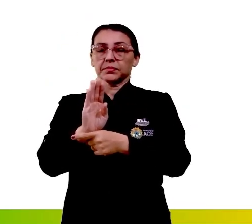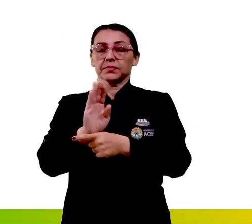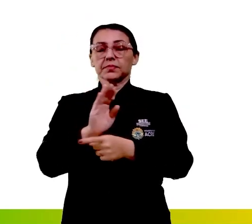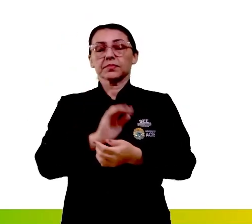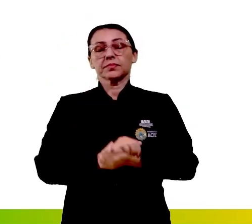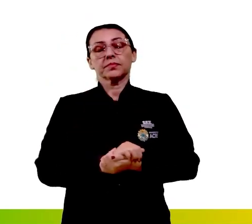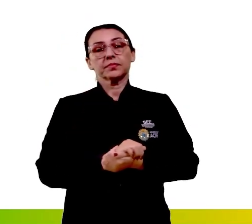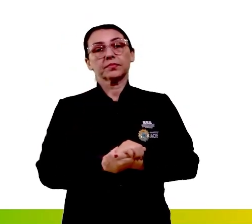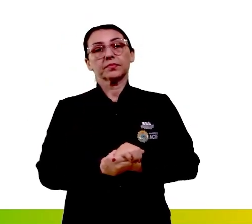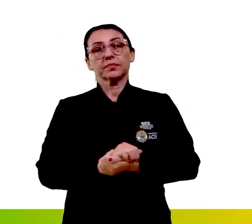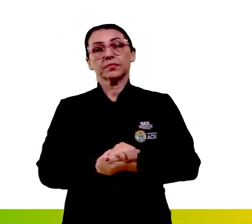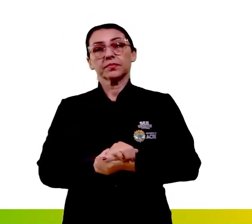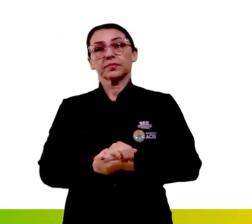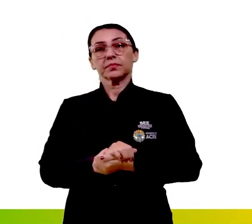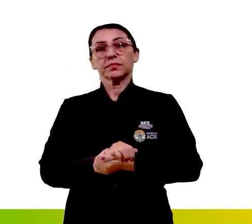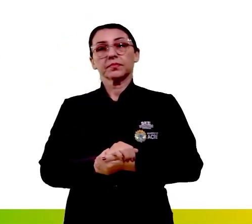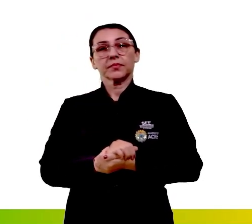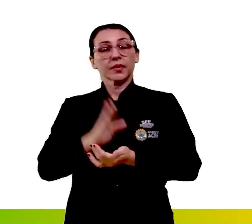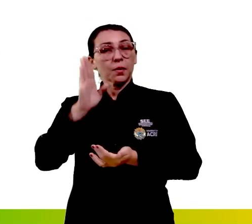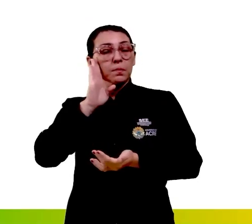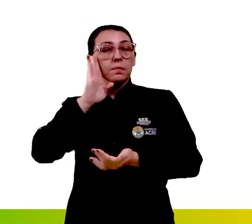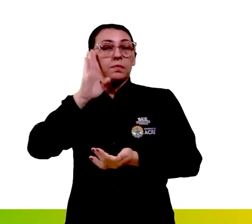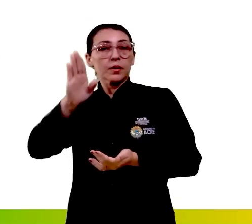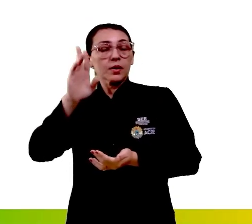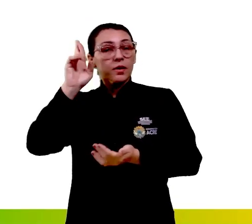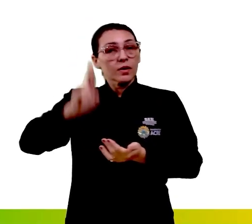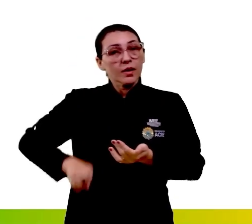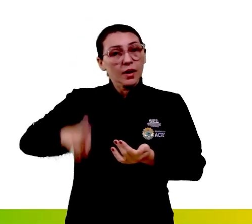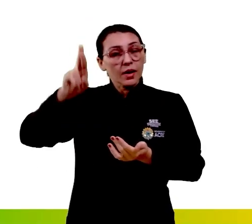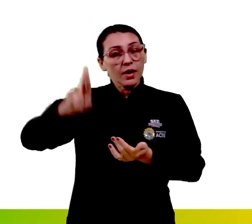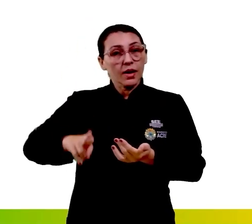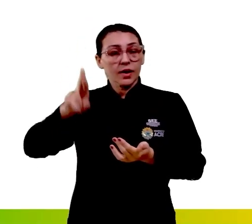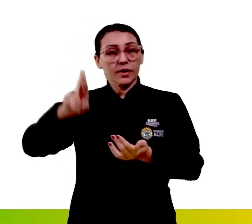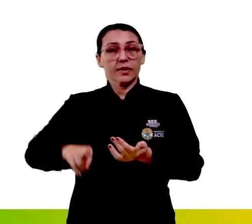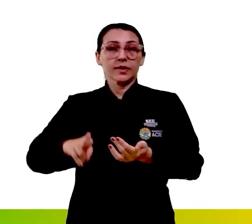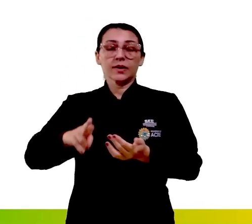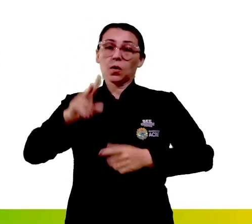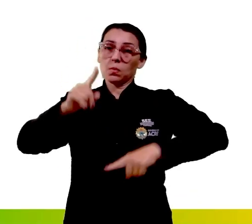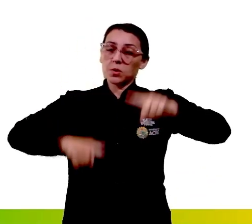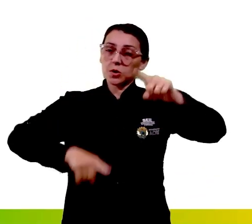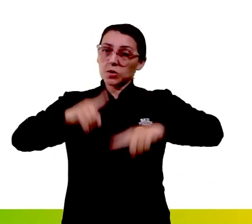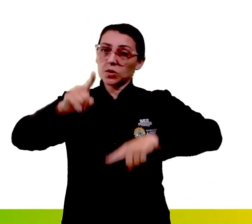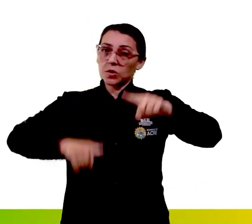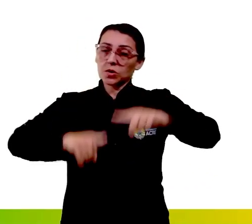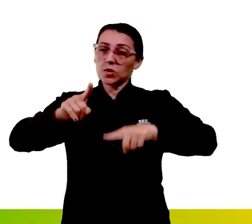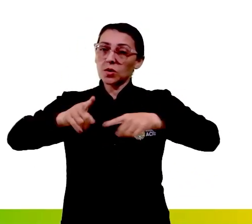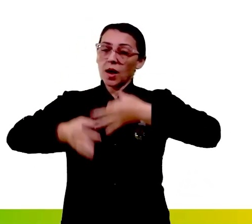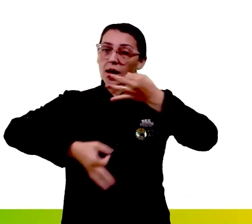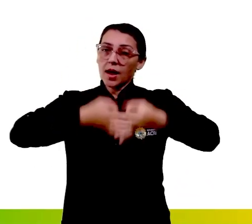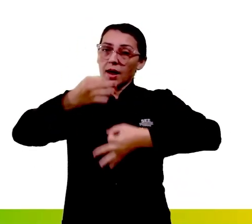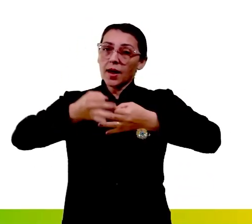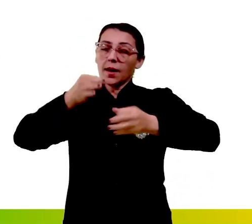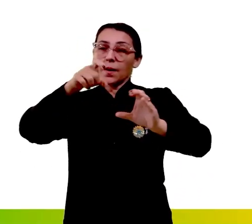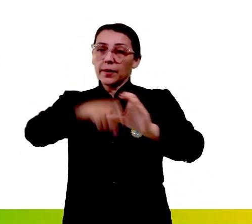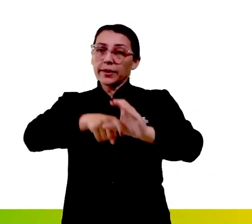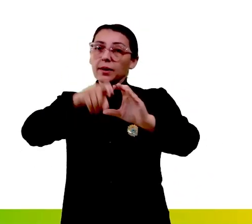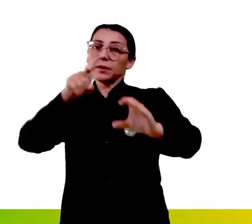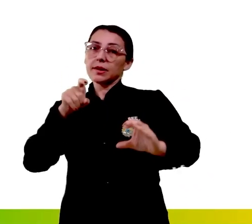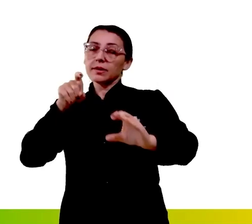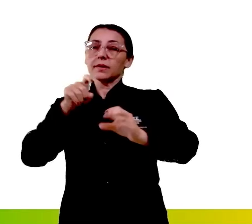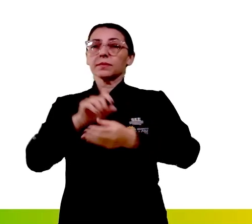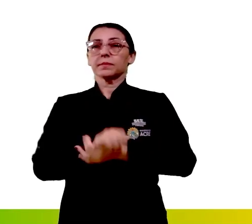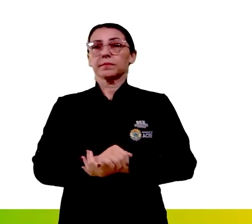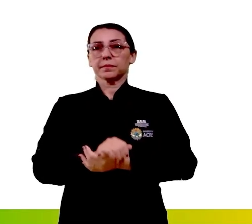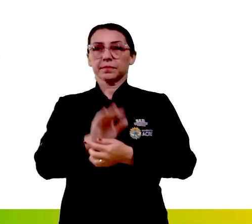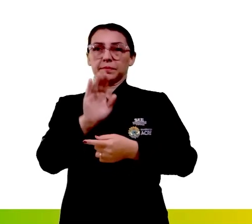Letra B. A centralidade da razão autônoma como instrumento de crítica e emancipação.